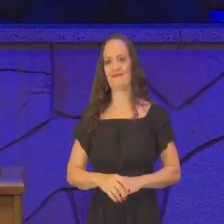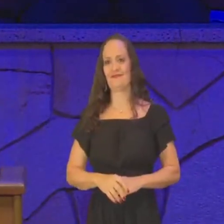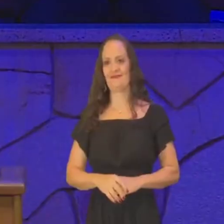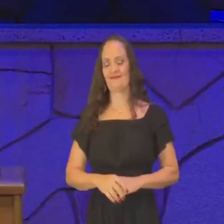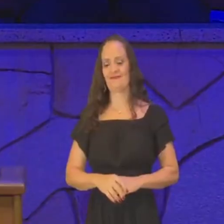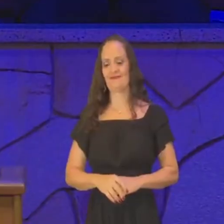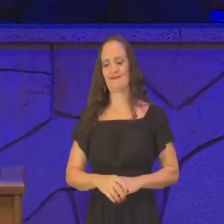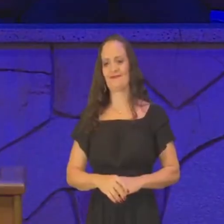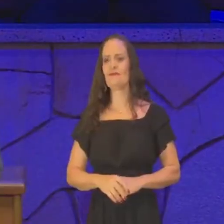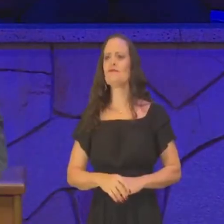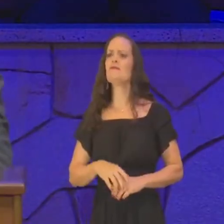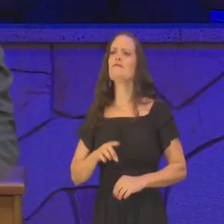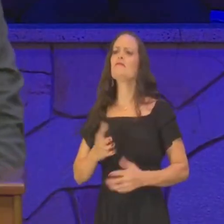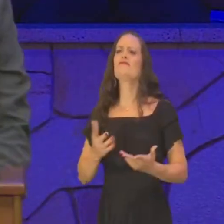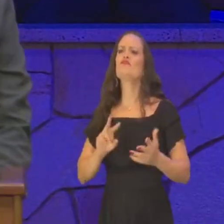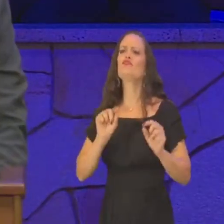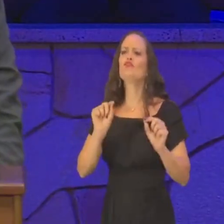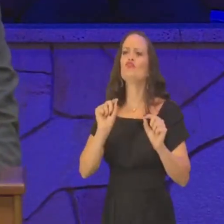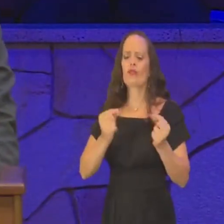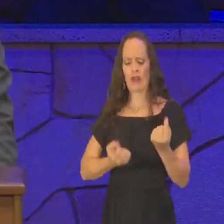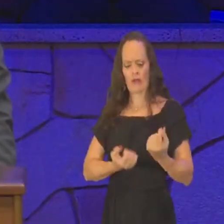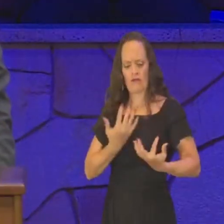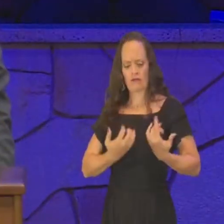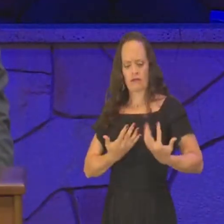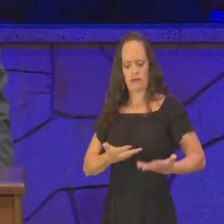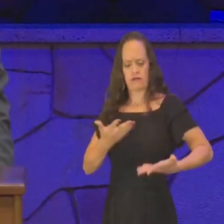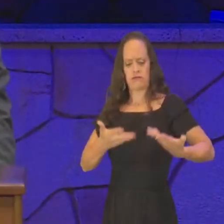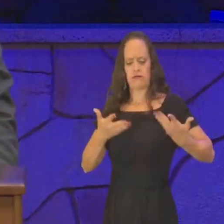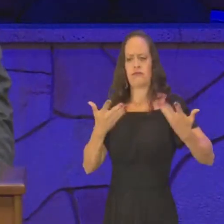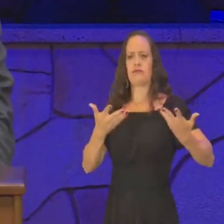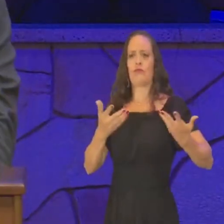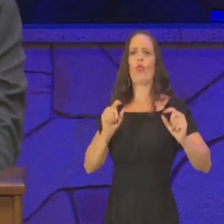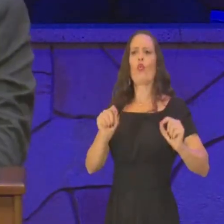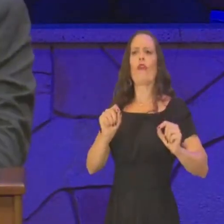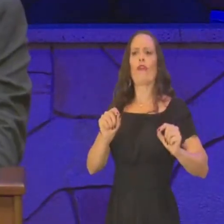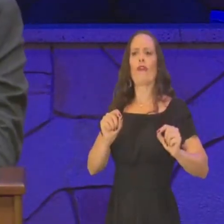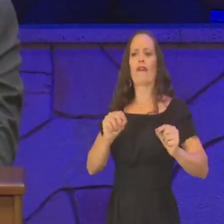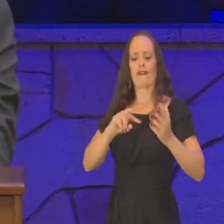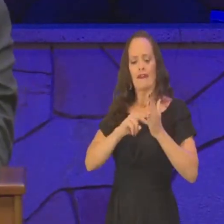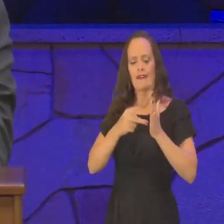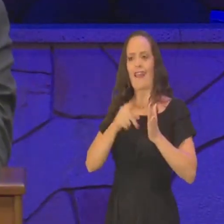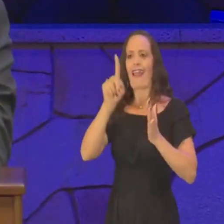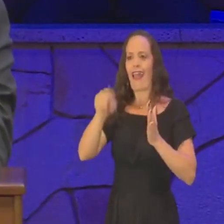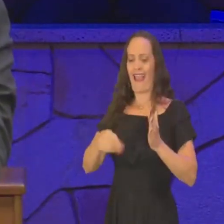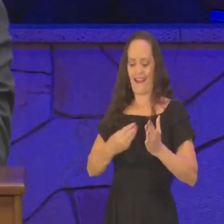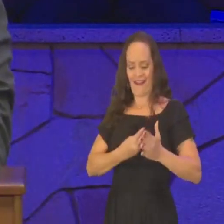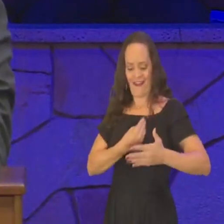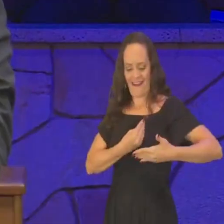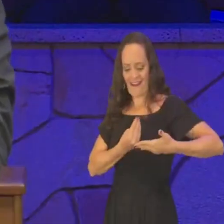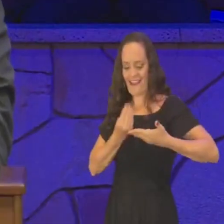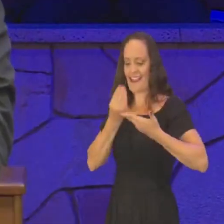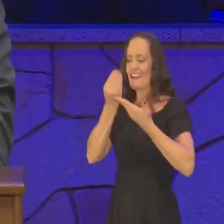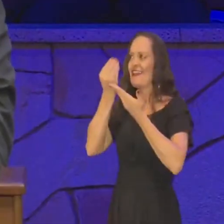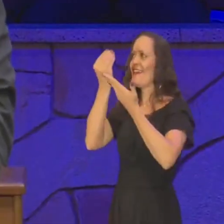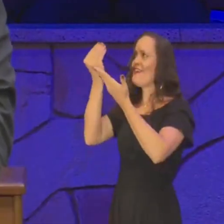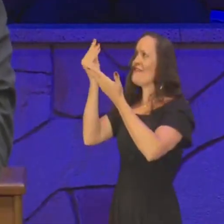O que é o avivamento? Vidas rendidas, pessoas arrependidas diante